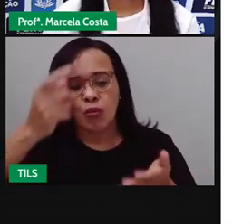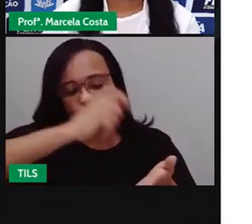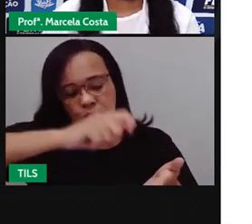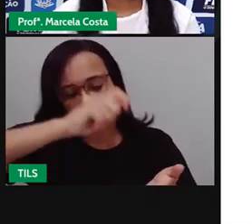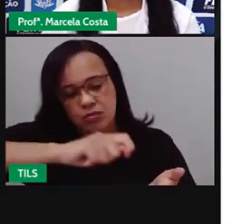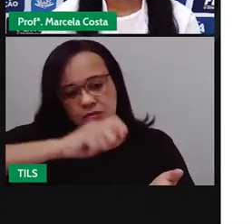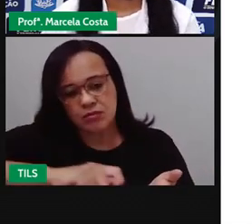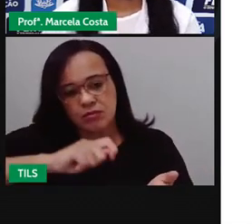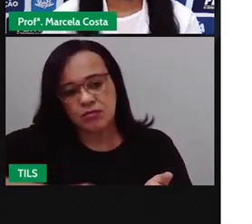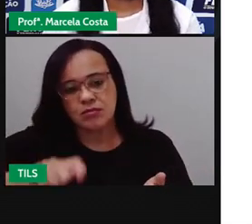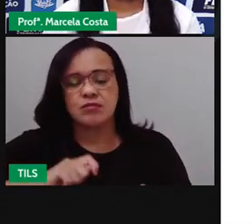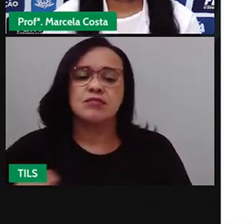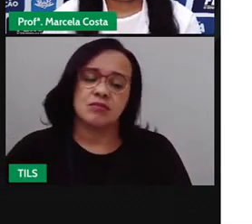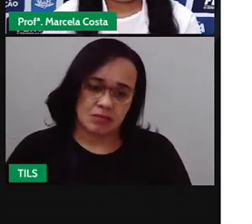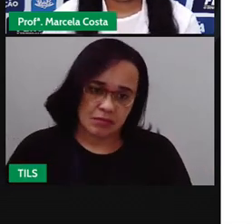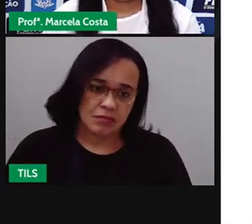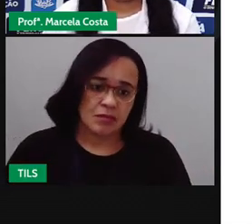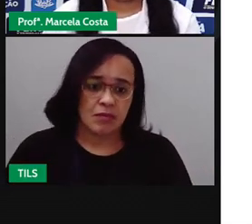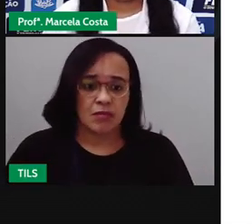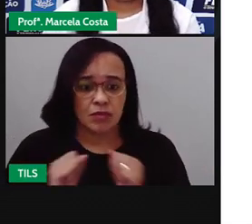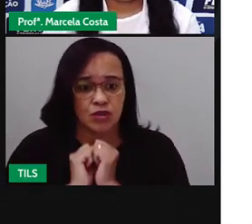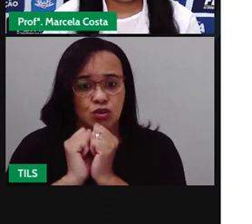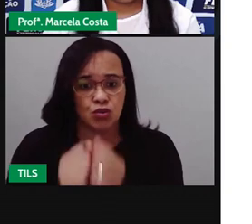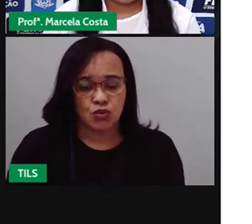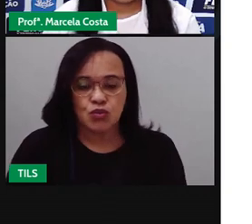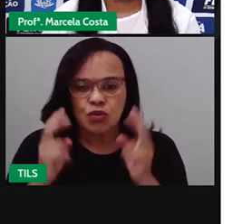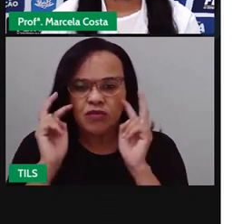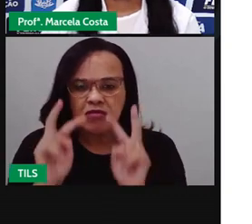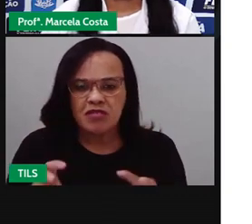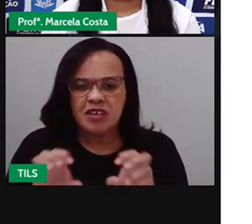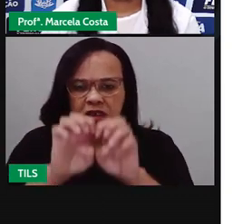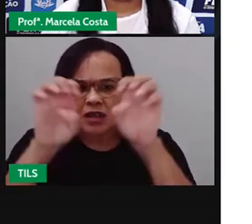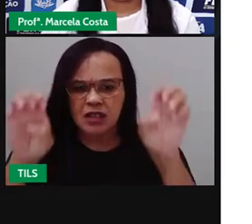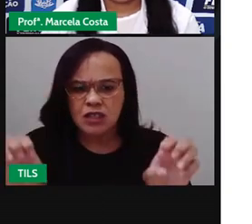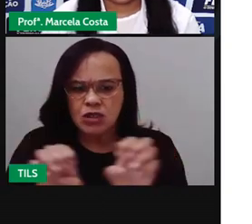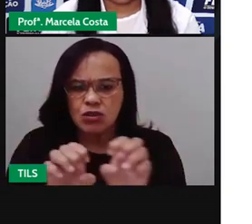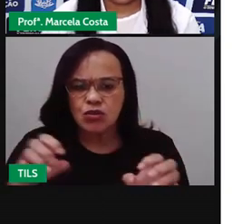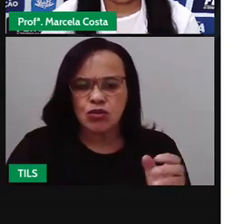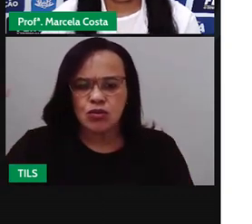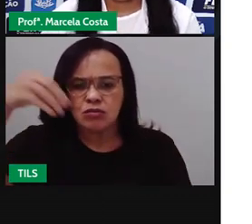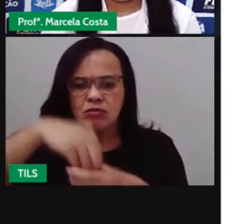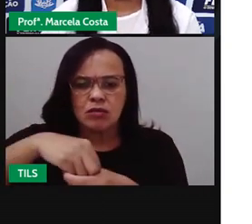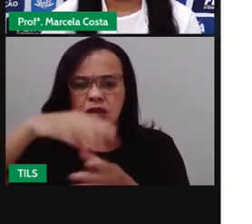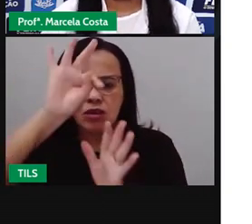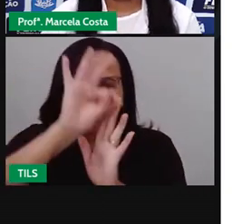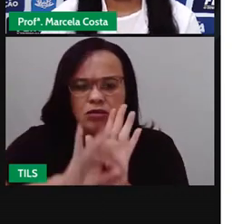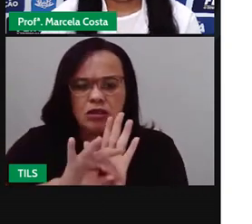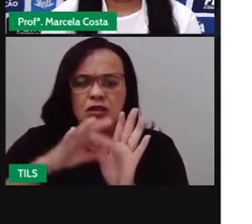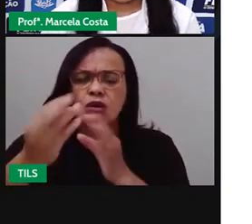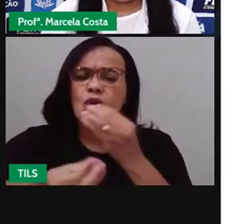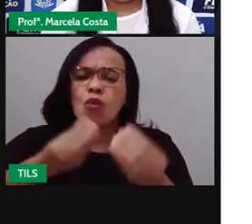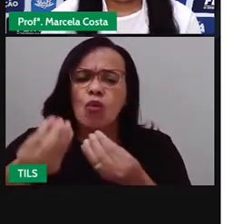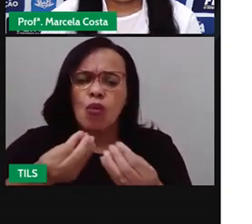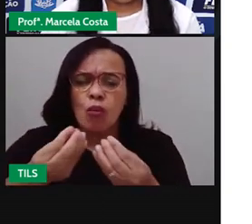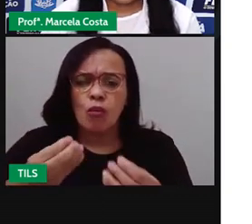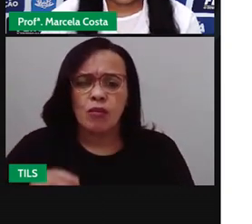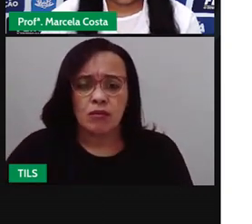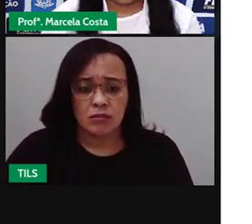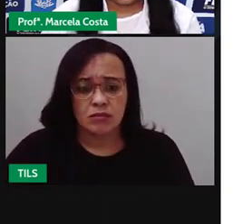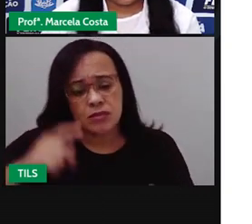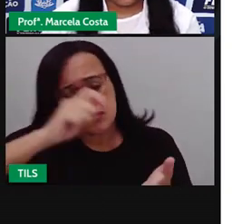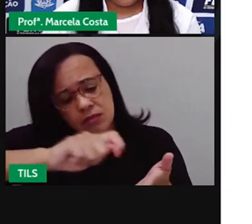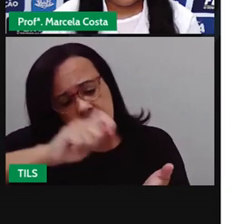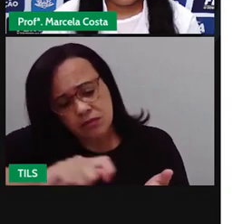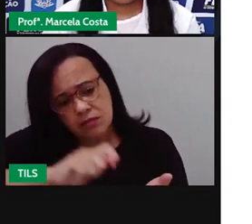dele, tá? Para a gente acompanhar aí a estrutura desse cordel, a maneira como ele está